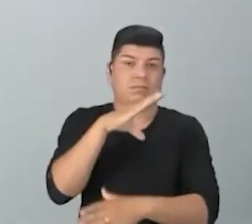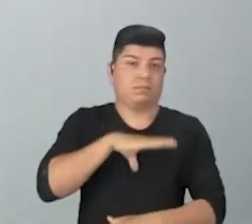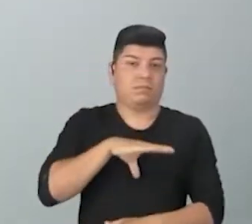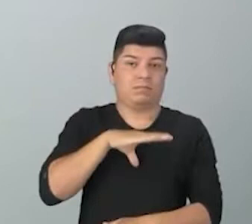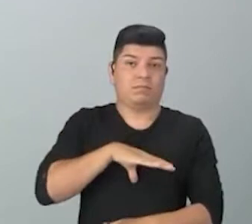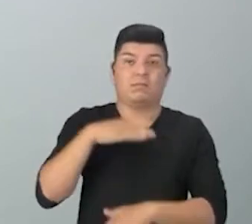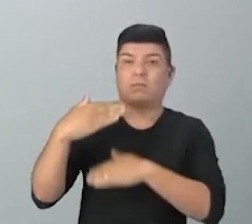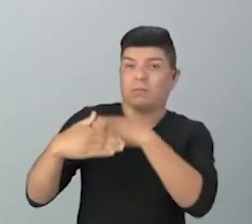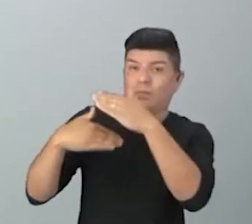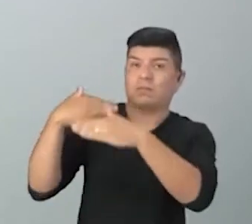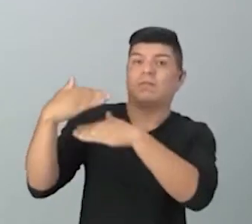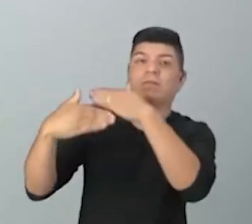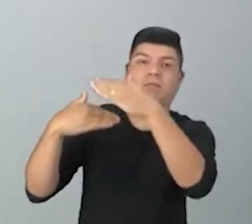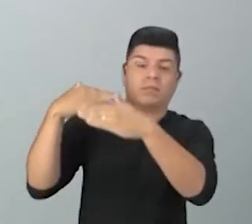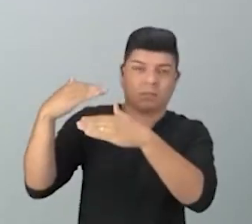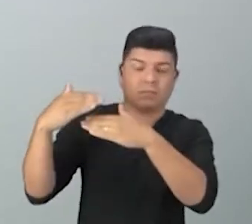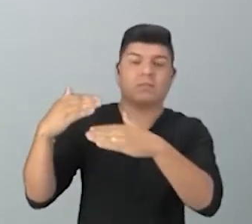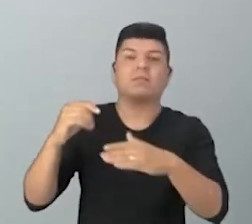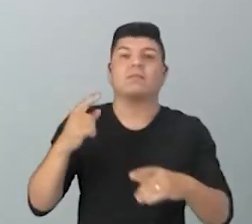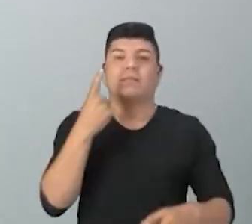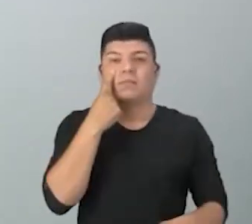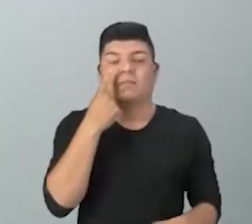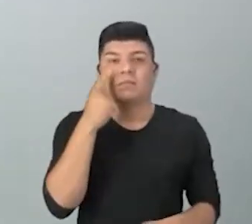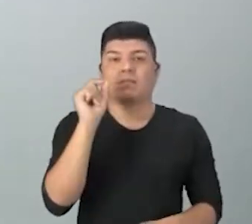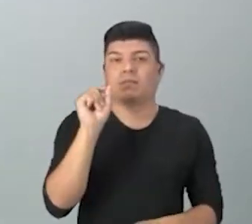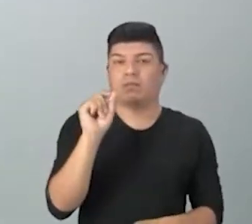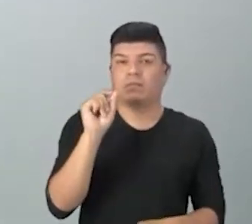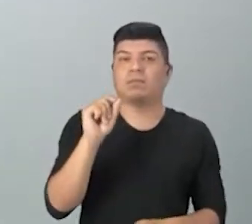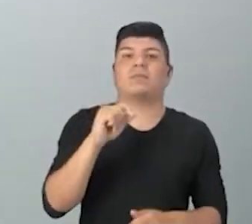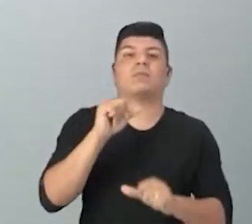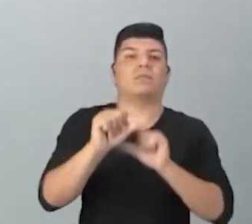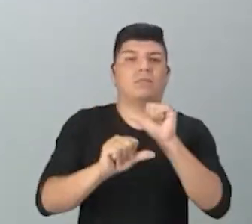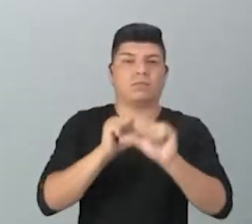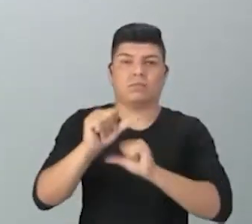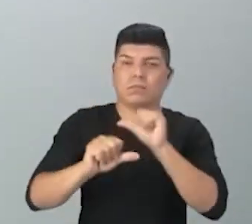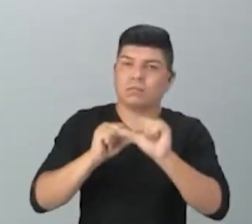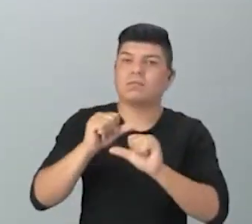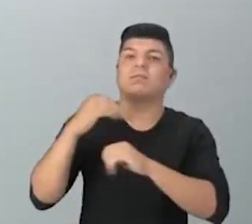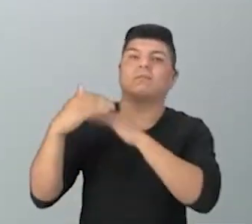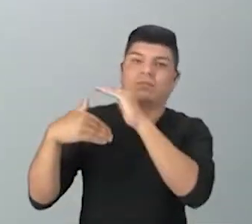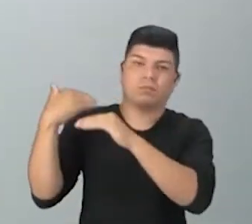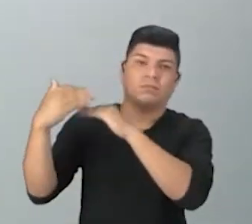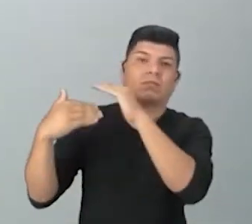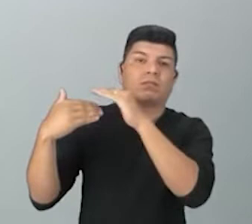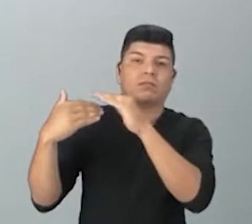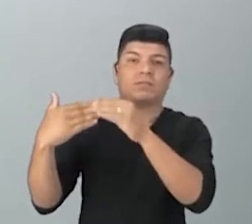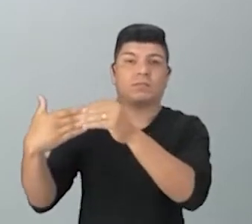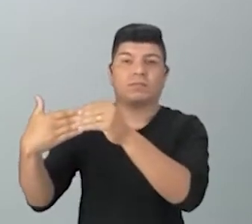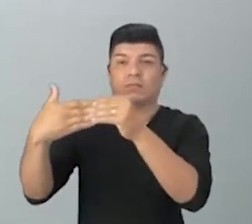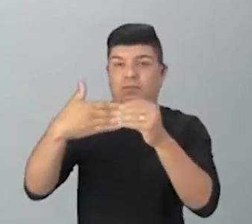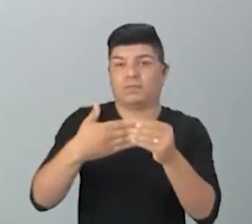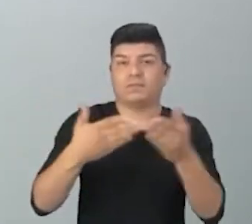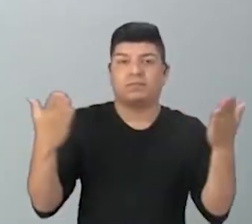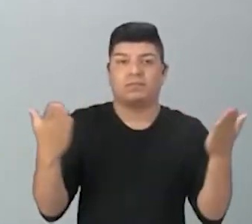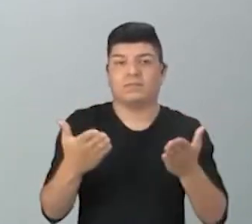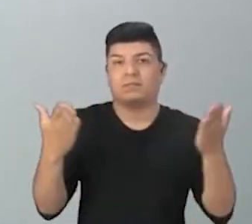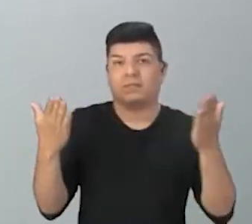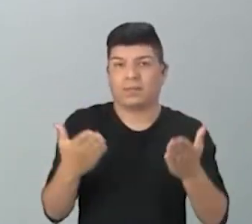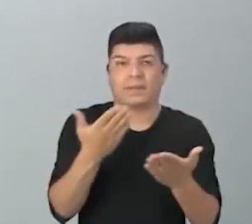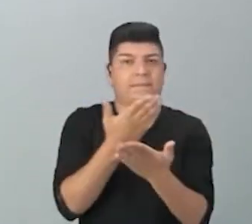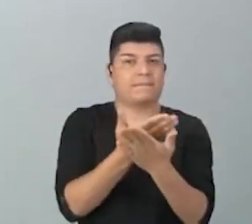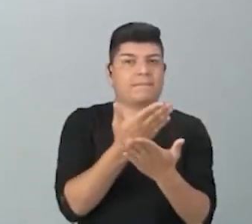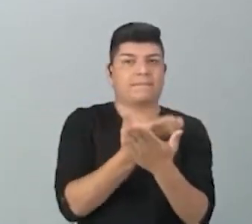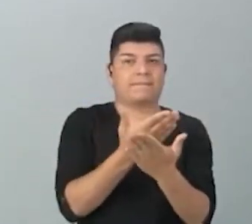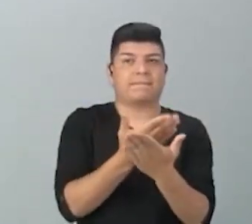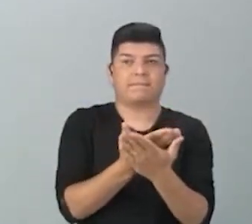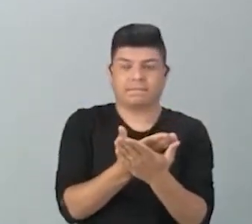cidades e sua evolução no decorrer dos tempos vemos que muita coisa evoluiu e o que eu trago para vocês hoje para gente